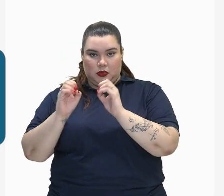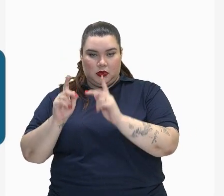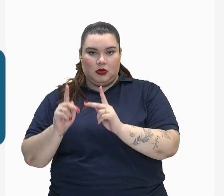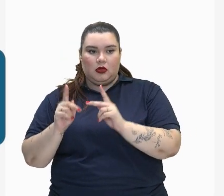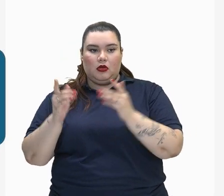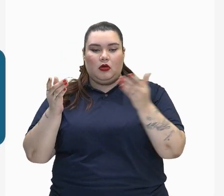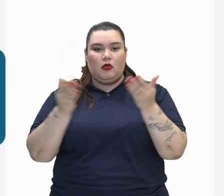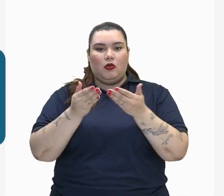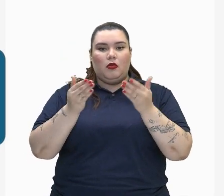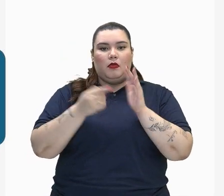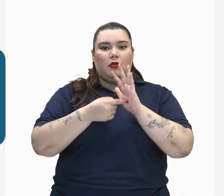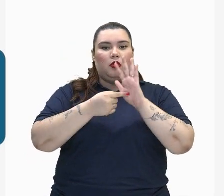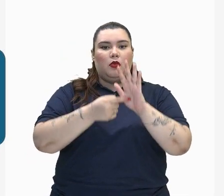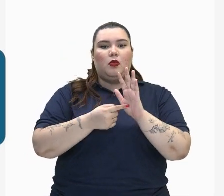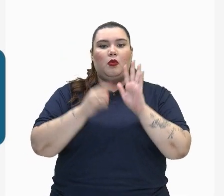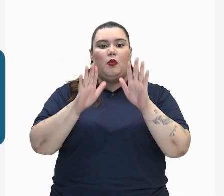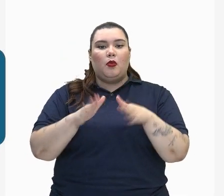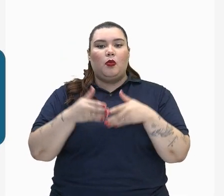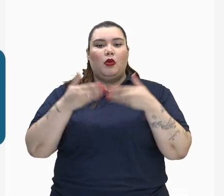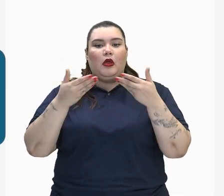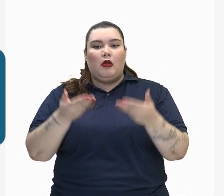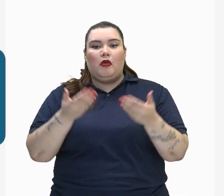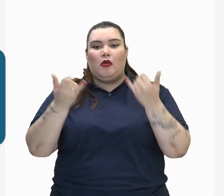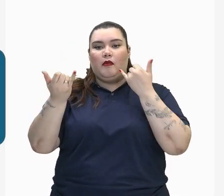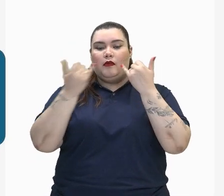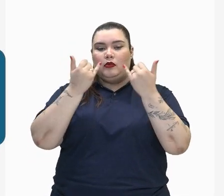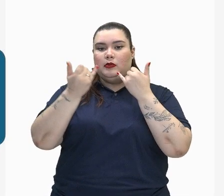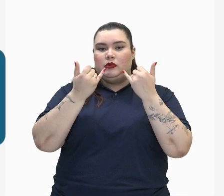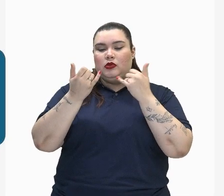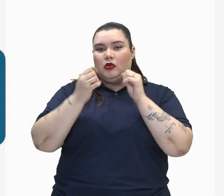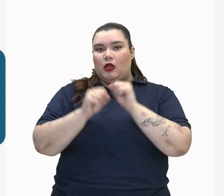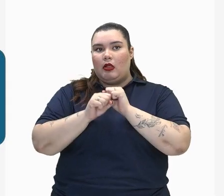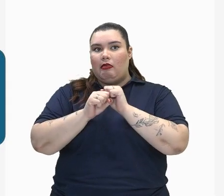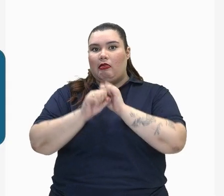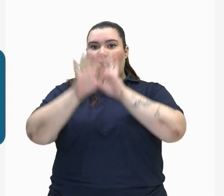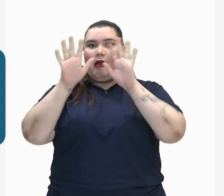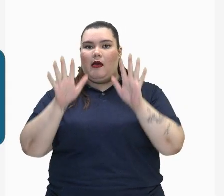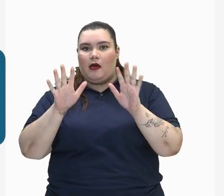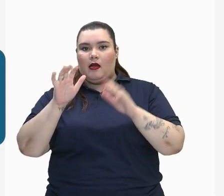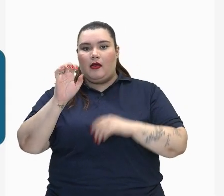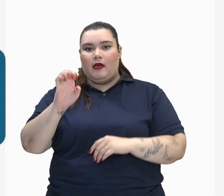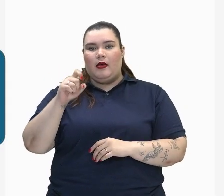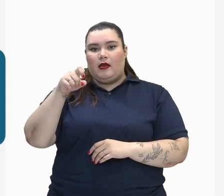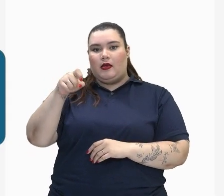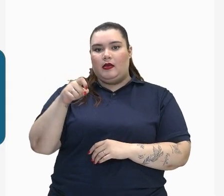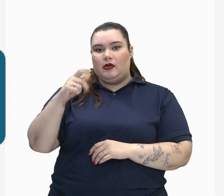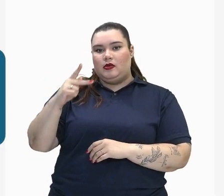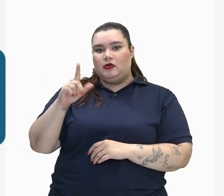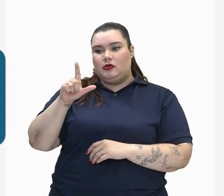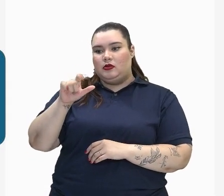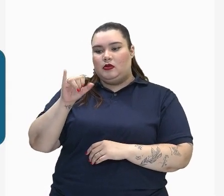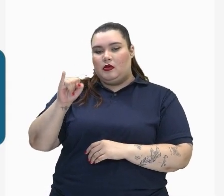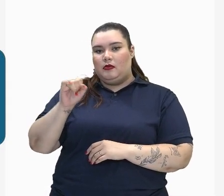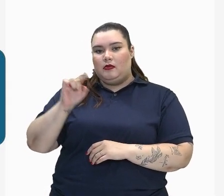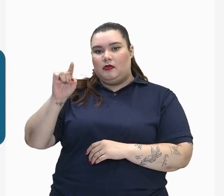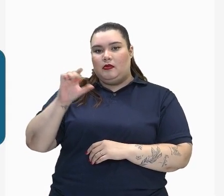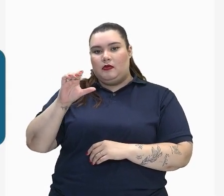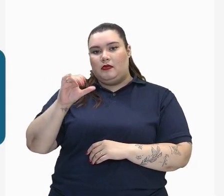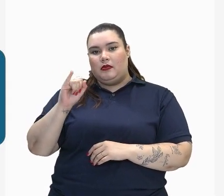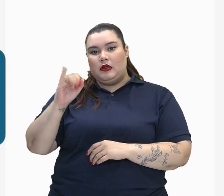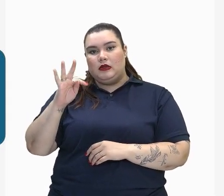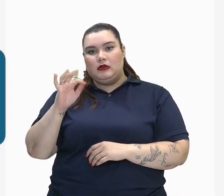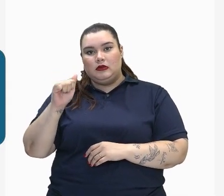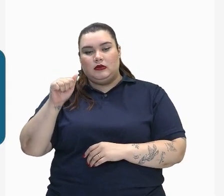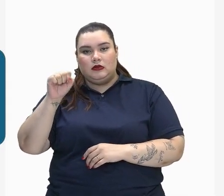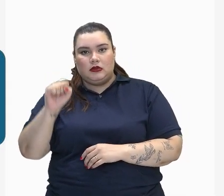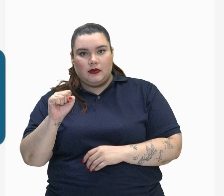quais são as informações explícitas. As explícitas são as informações que,